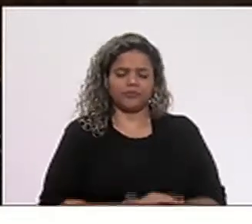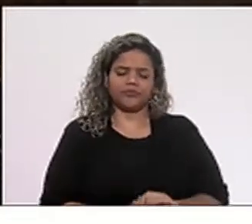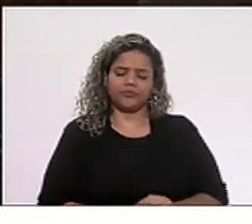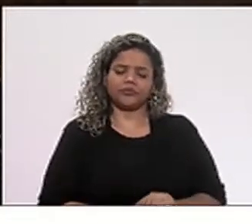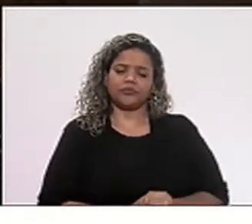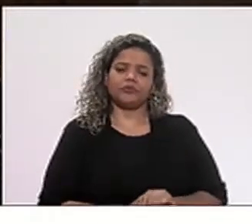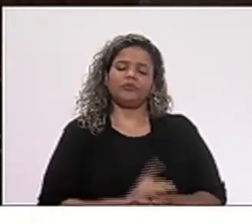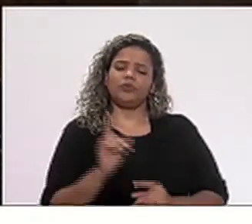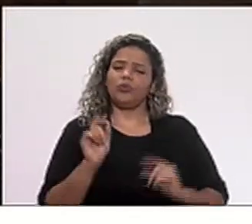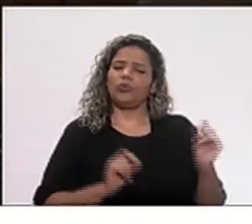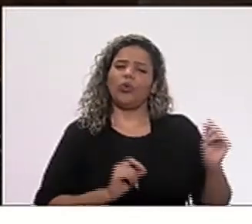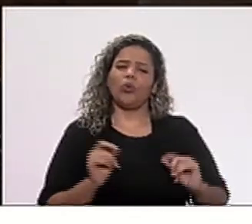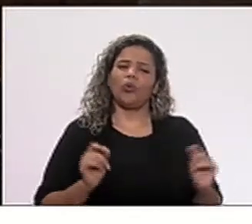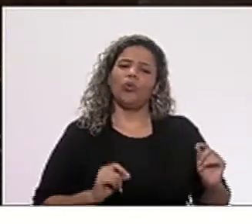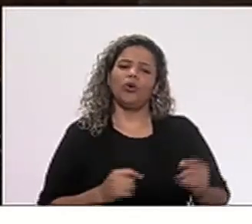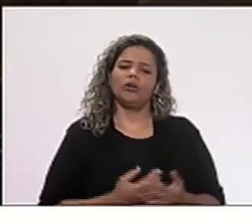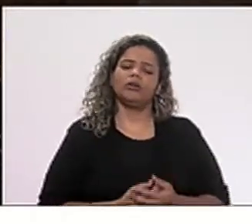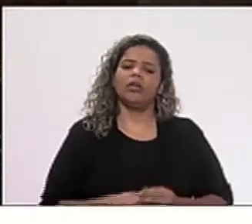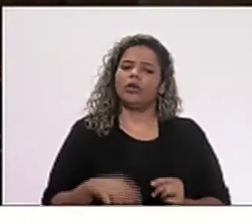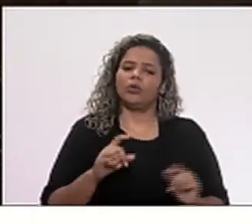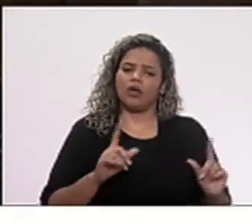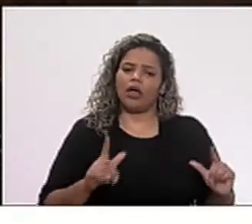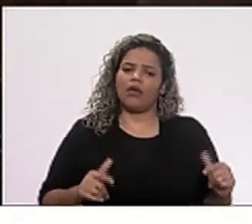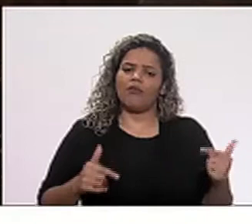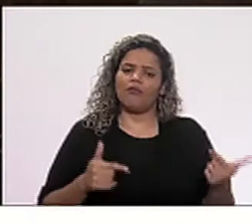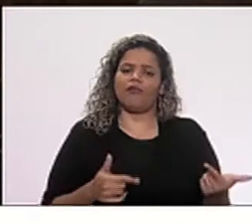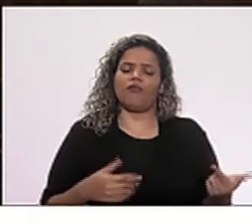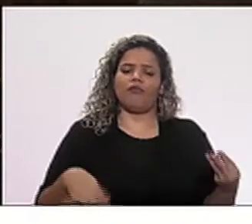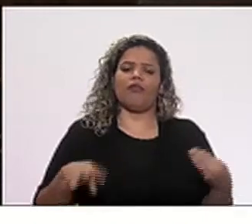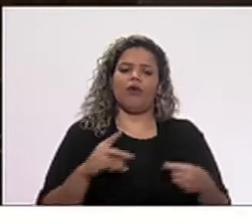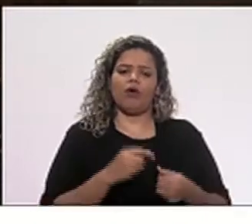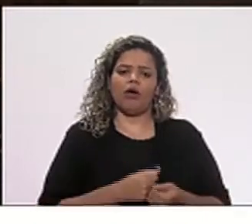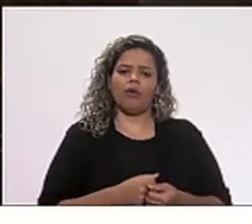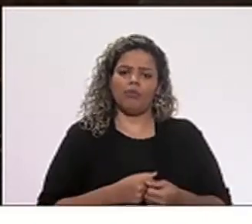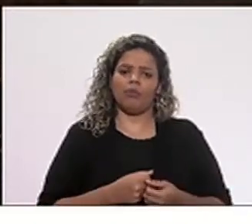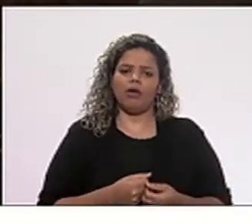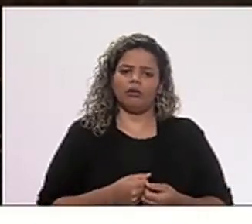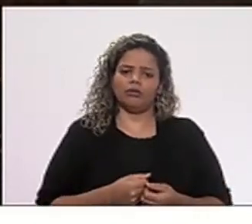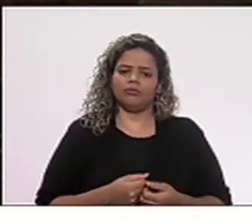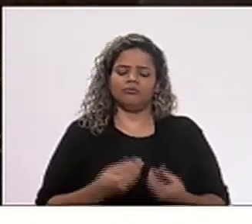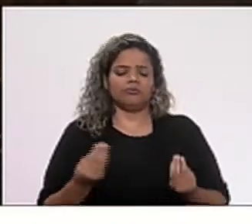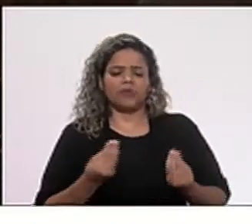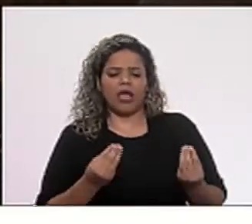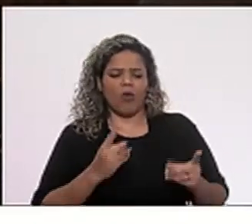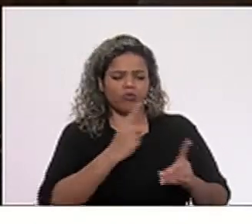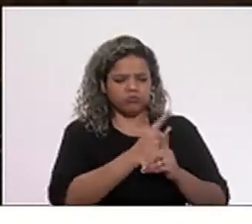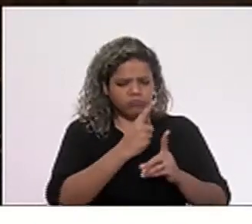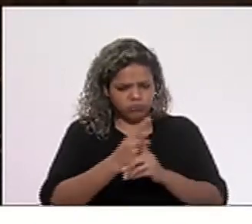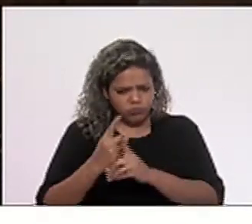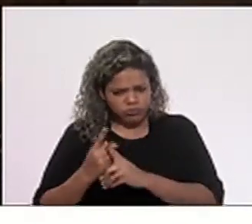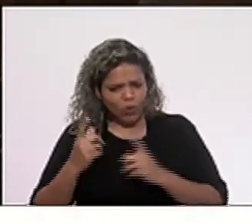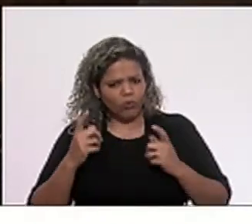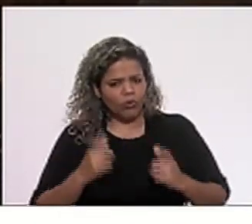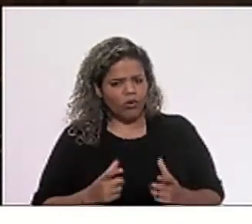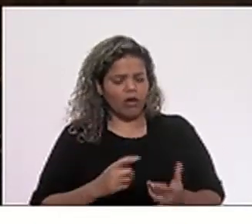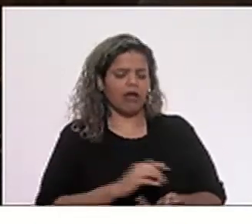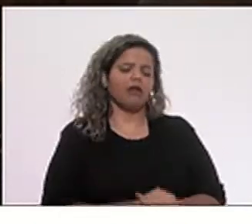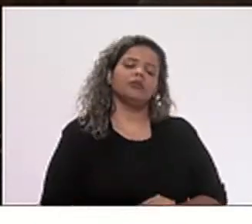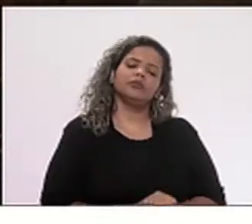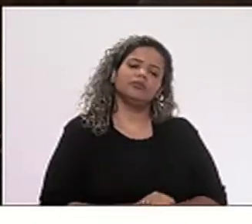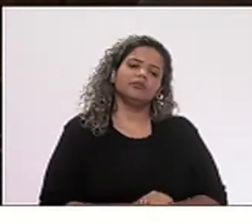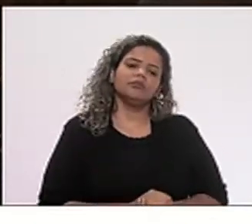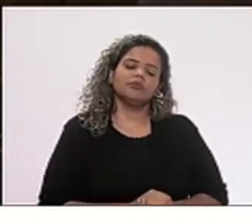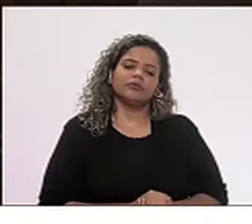Então, a forma como encontra-se esse empreendimento hoje em dia,